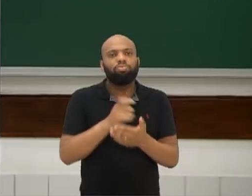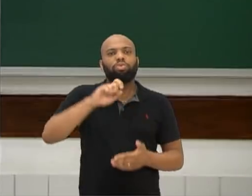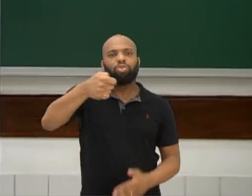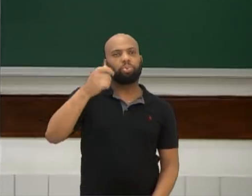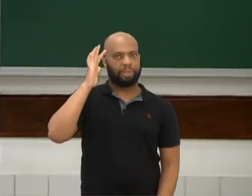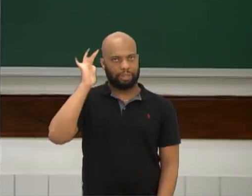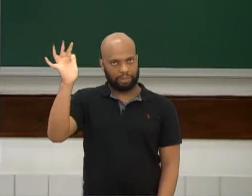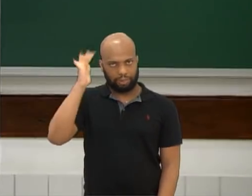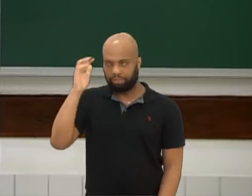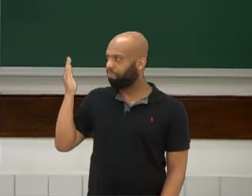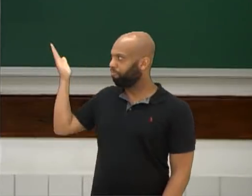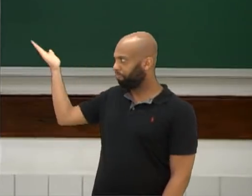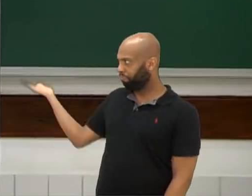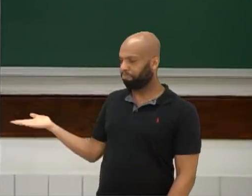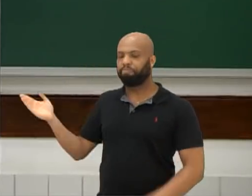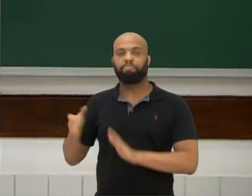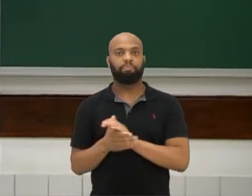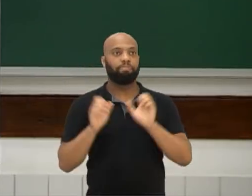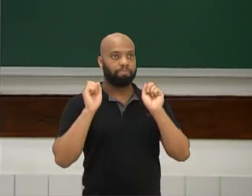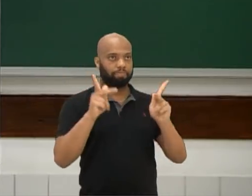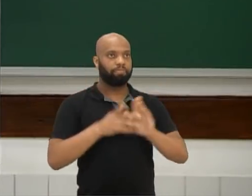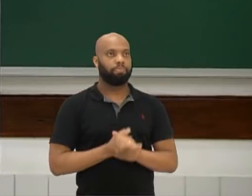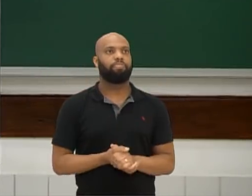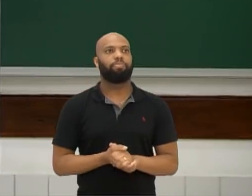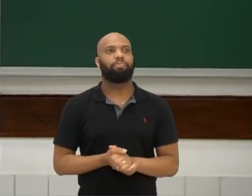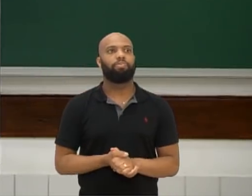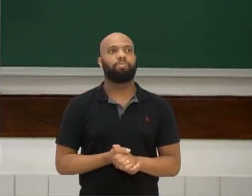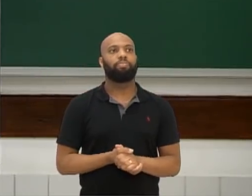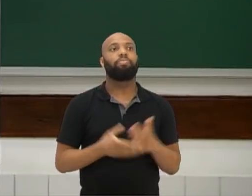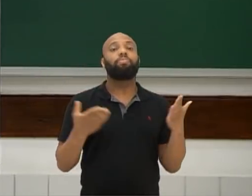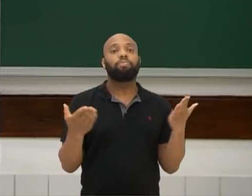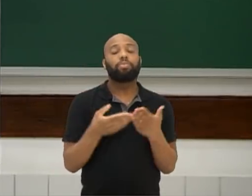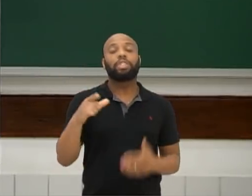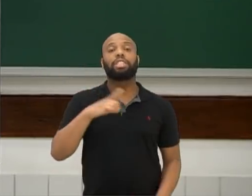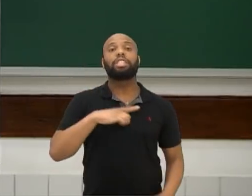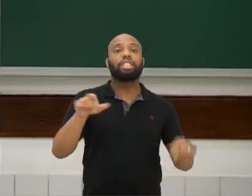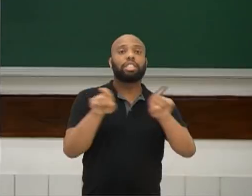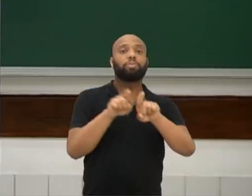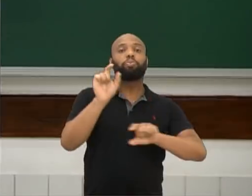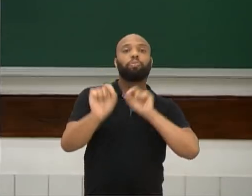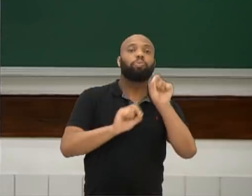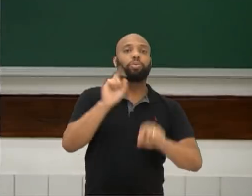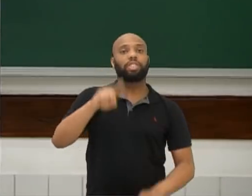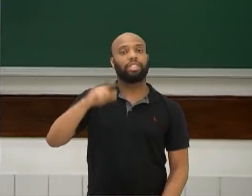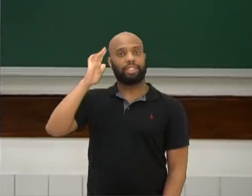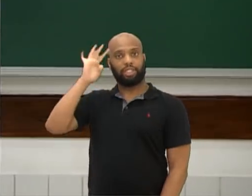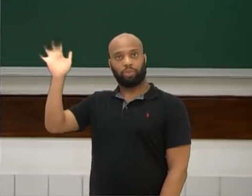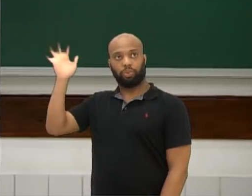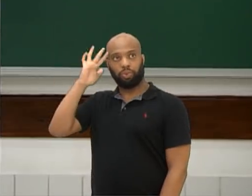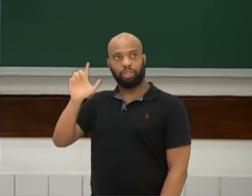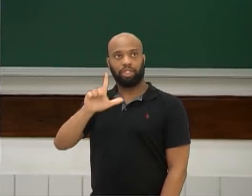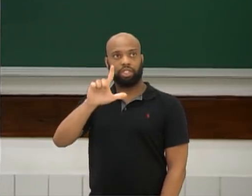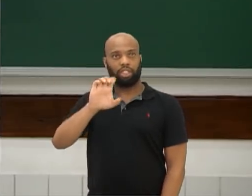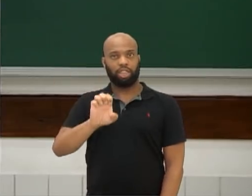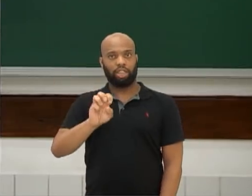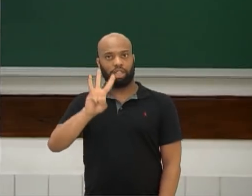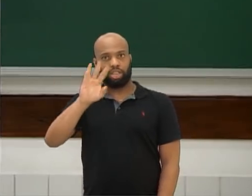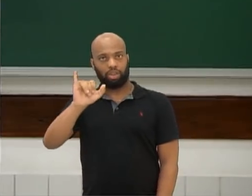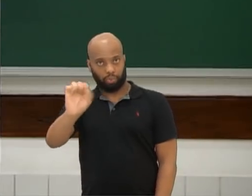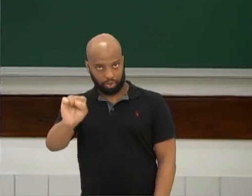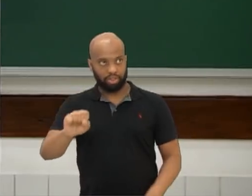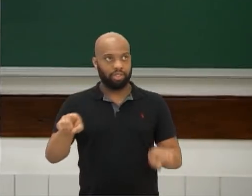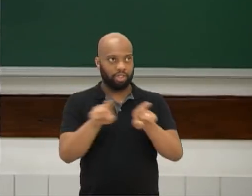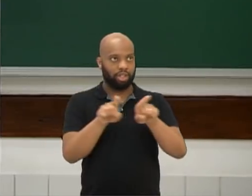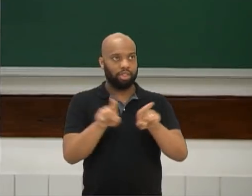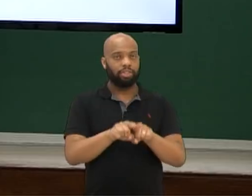essas teorias, tá bom? Tranquilo? E nós temos também a teoria de Lewis, certo,